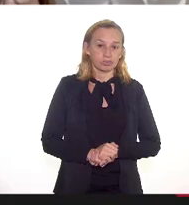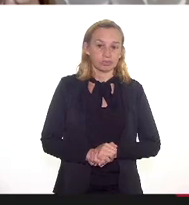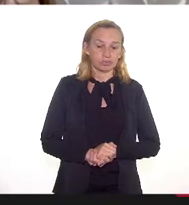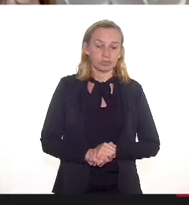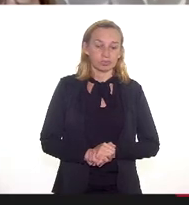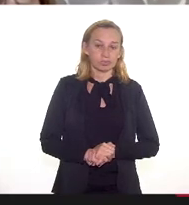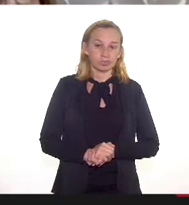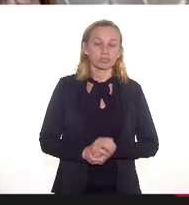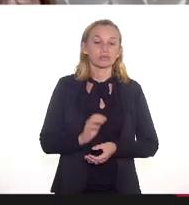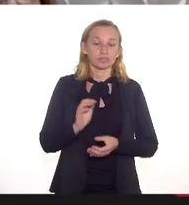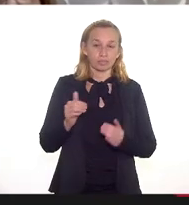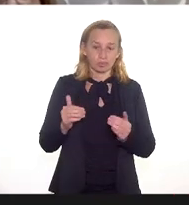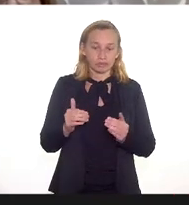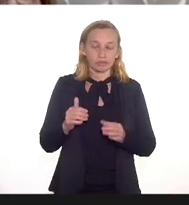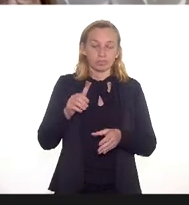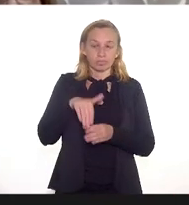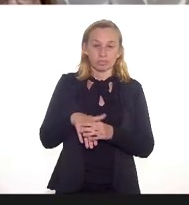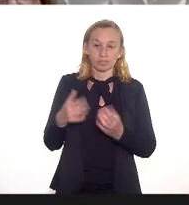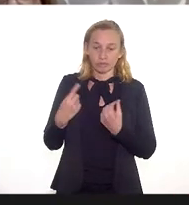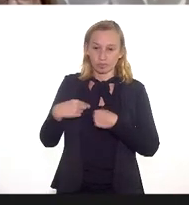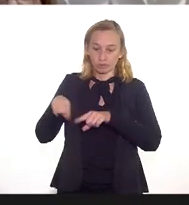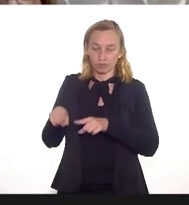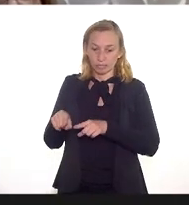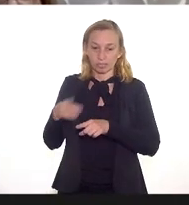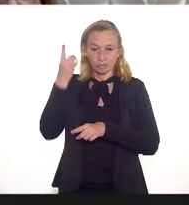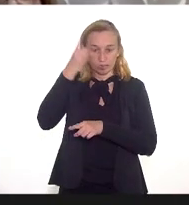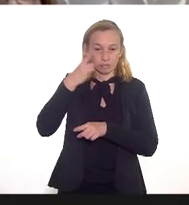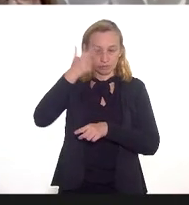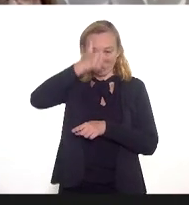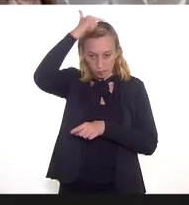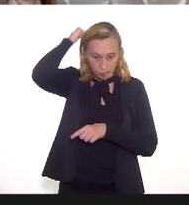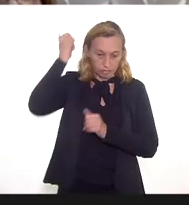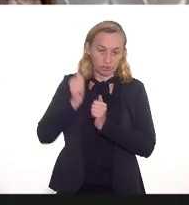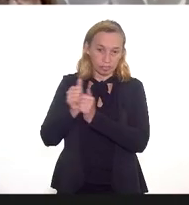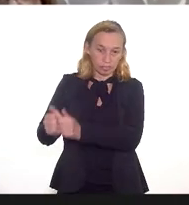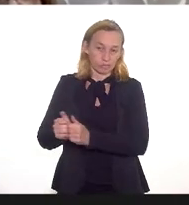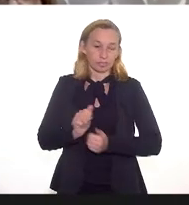Voto também de acordo, voto divergente de acordo com o deputado Luiz Paulo.